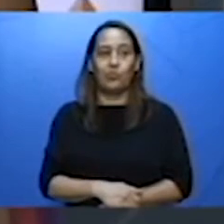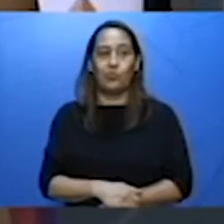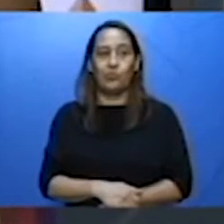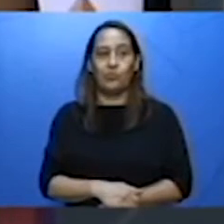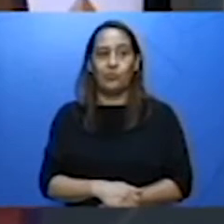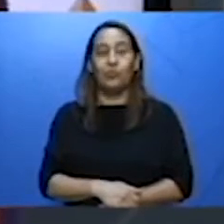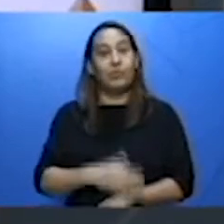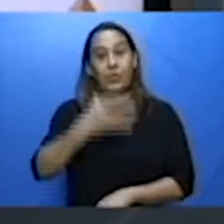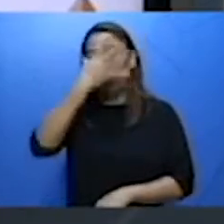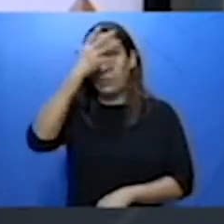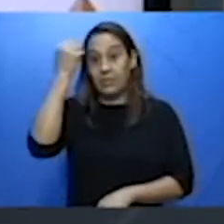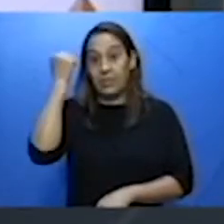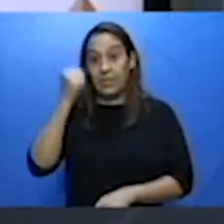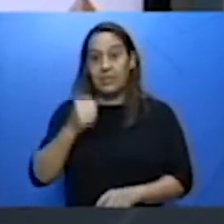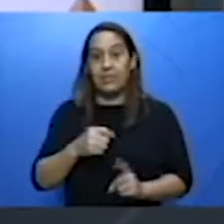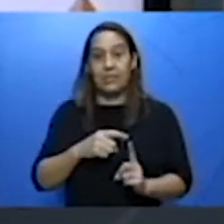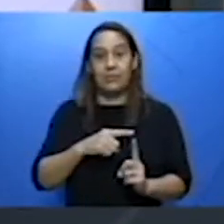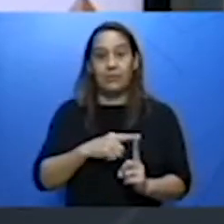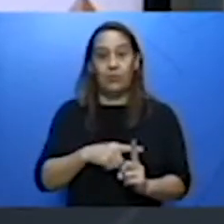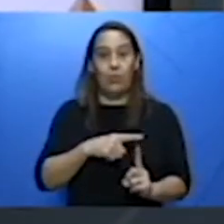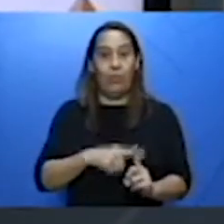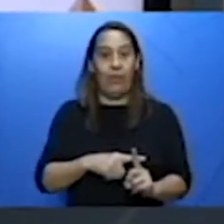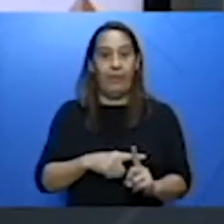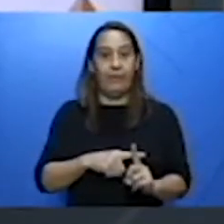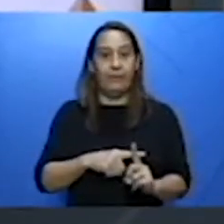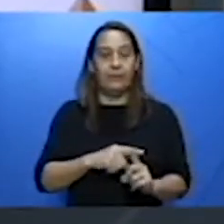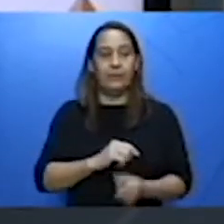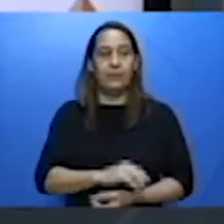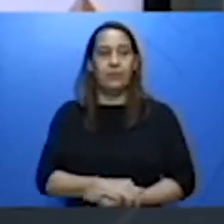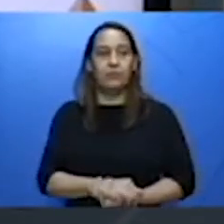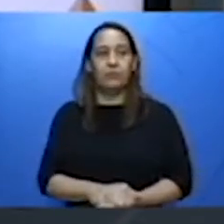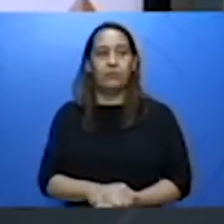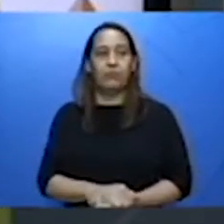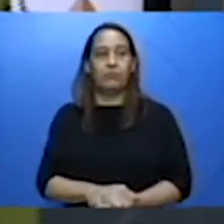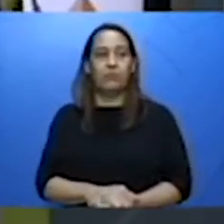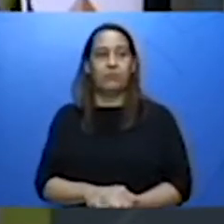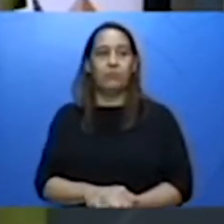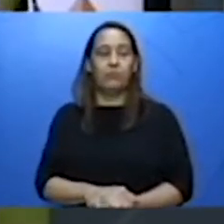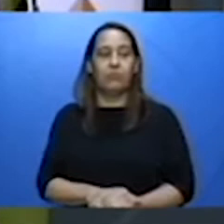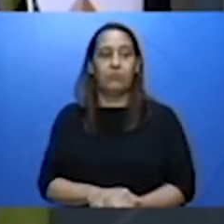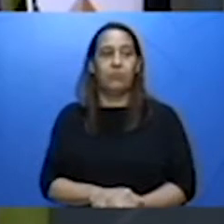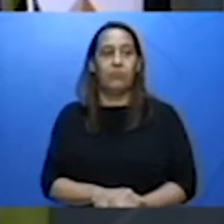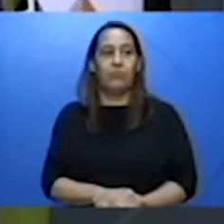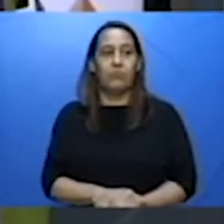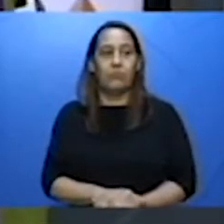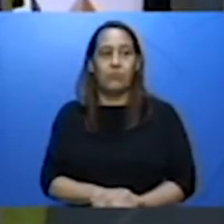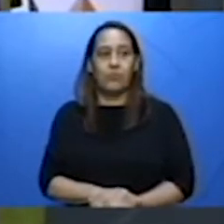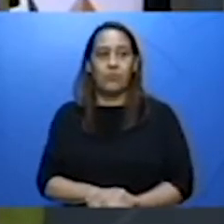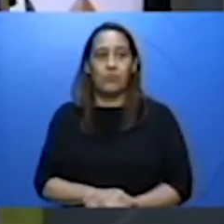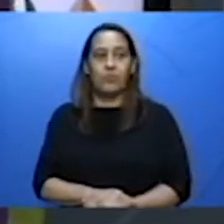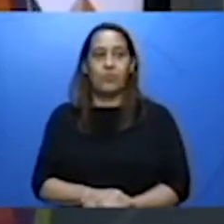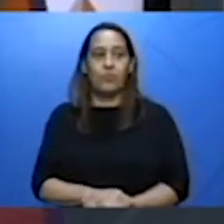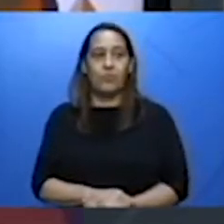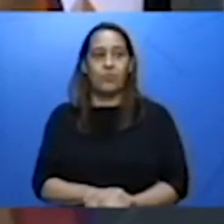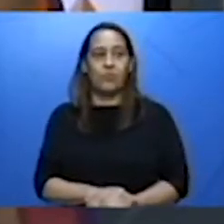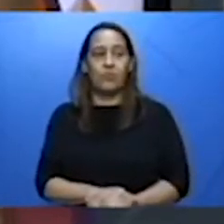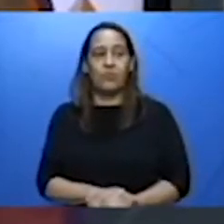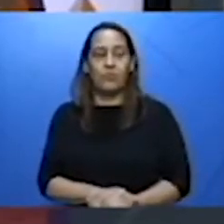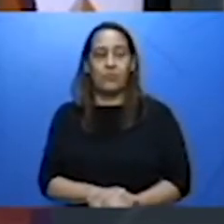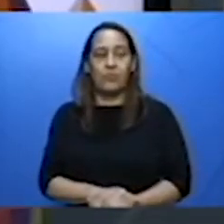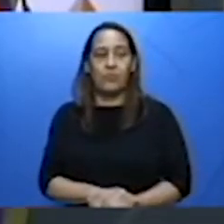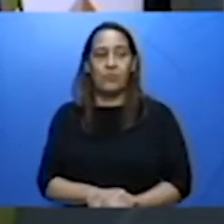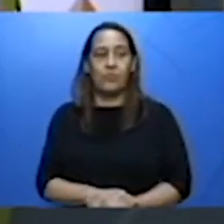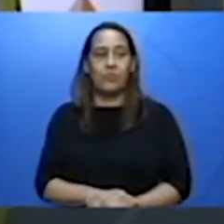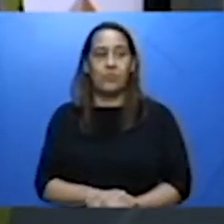Sem nunca me esquecer do sinal, nunca mesmo eu posso esquecer disso. Passo aquele tracinho